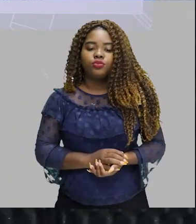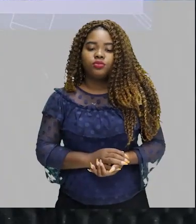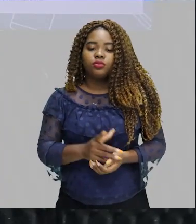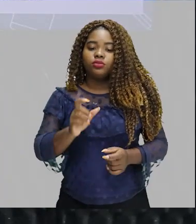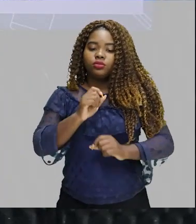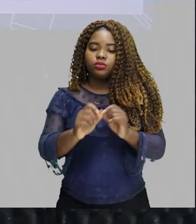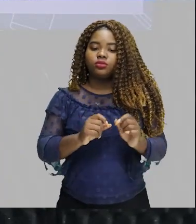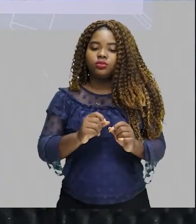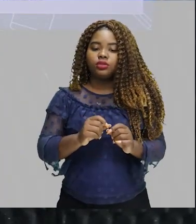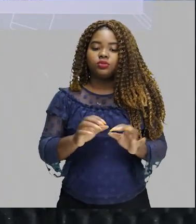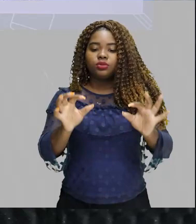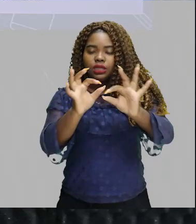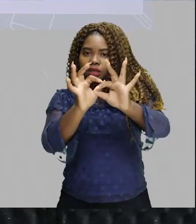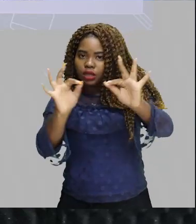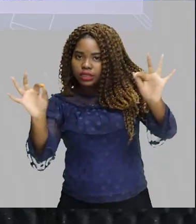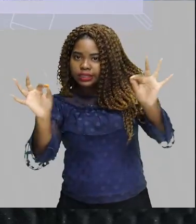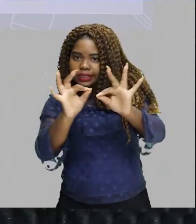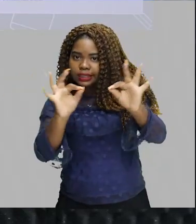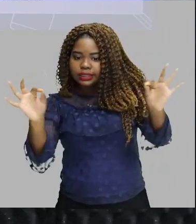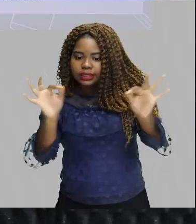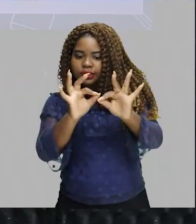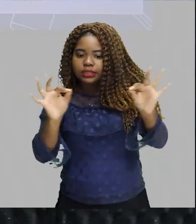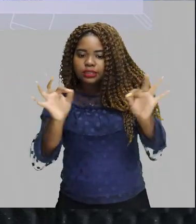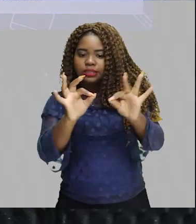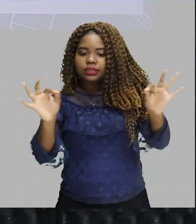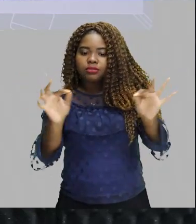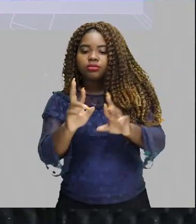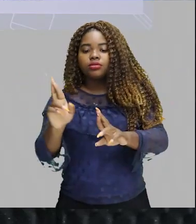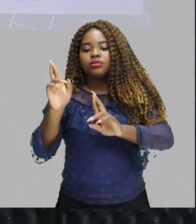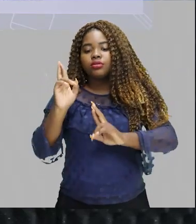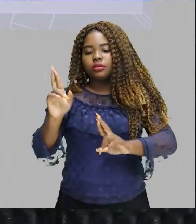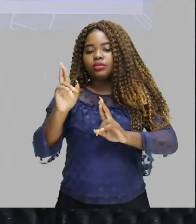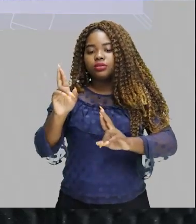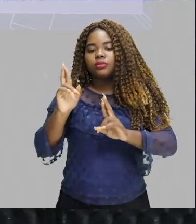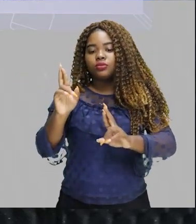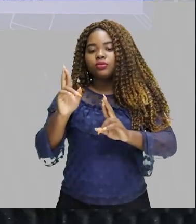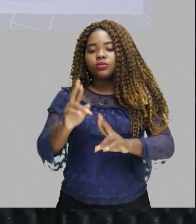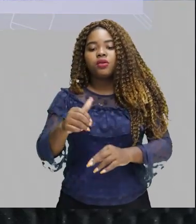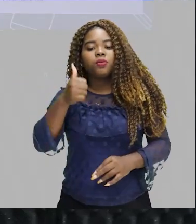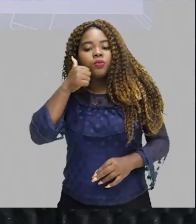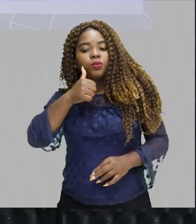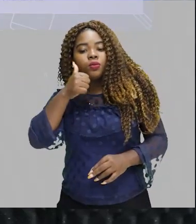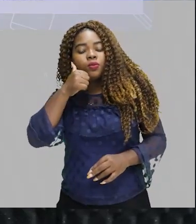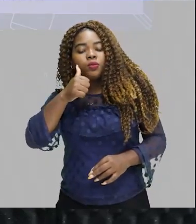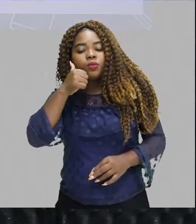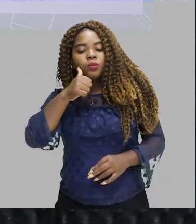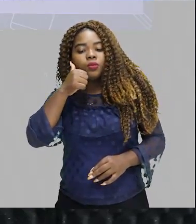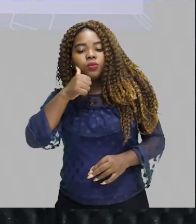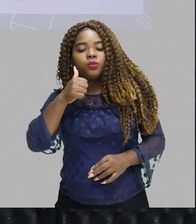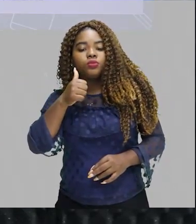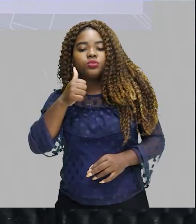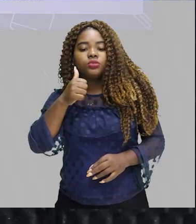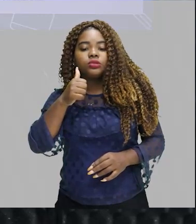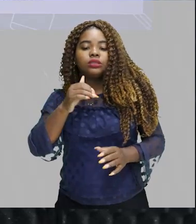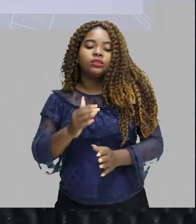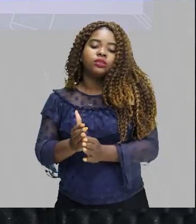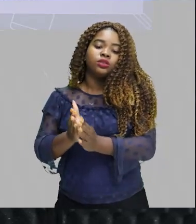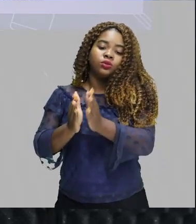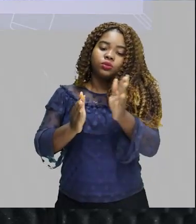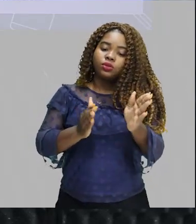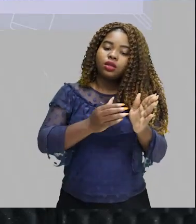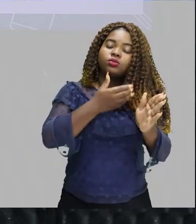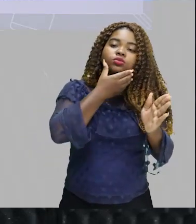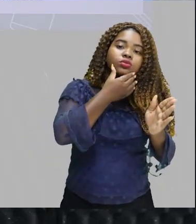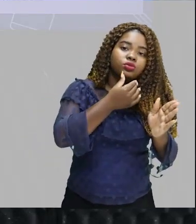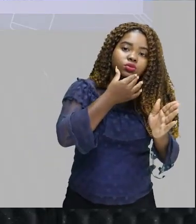na linha horizontal a perspectiva de um lado de mulheres e do outro lado de homens, tá?